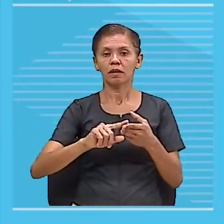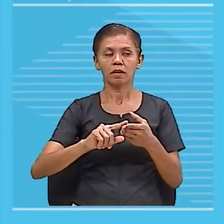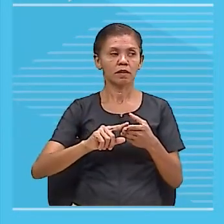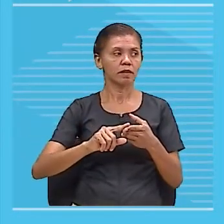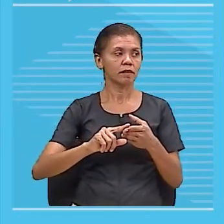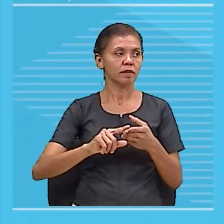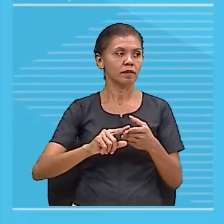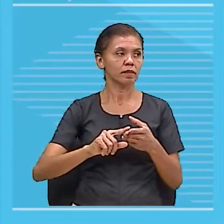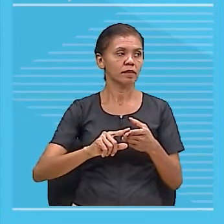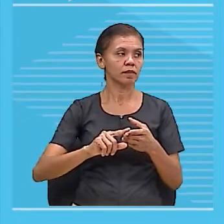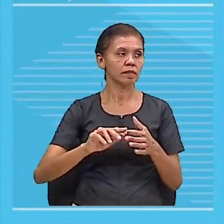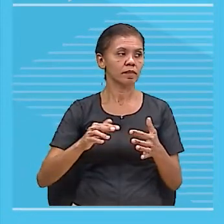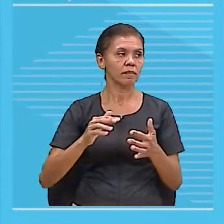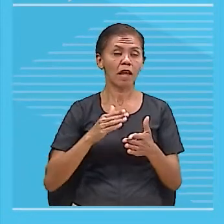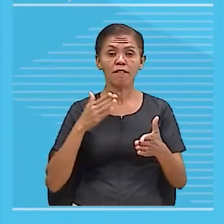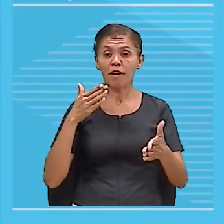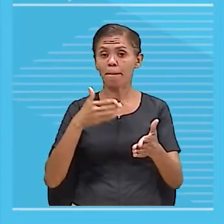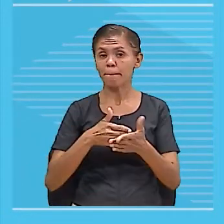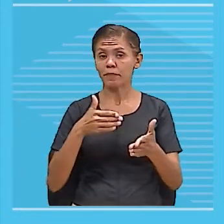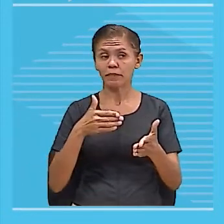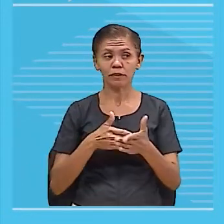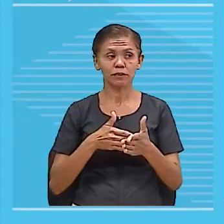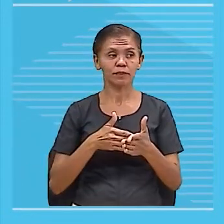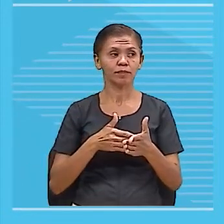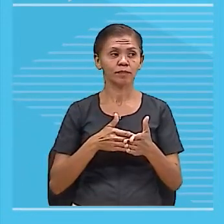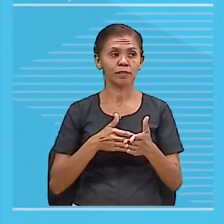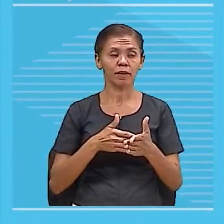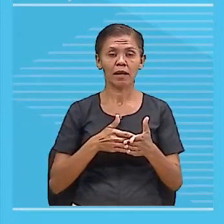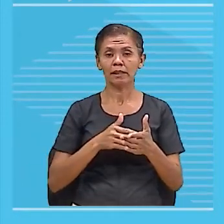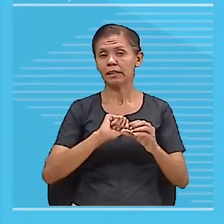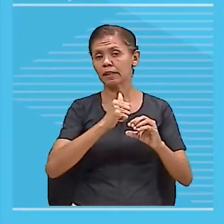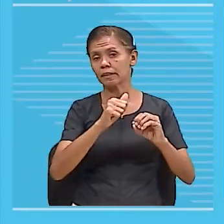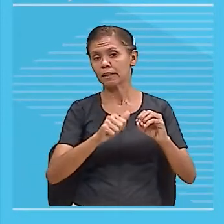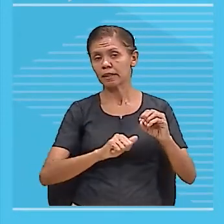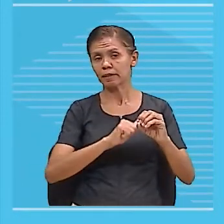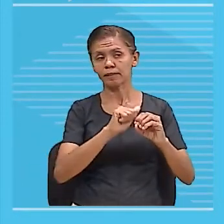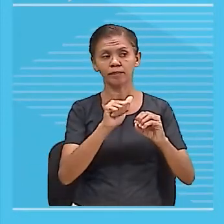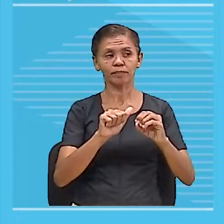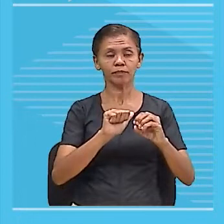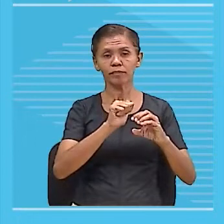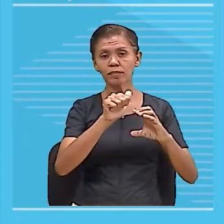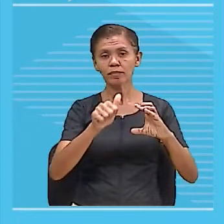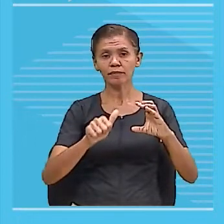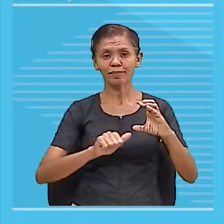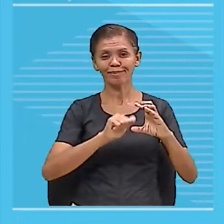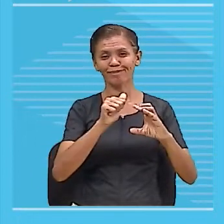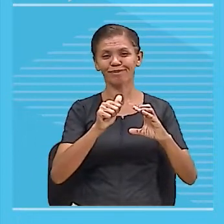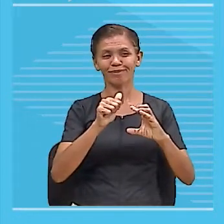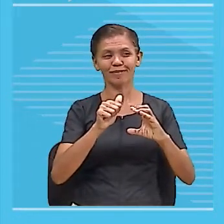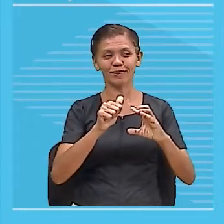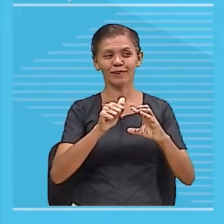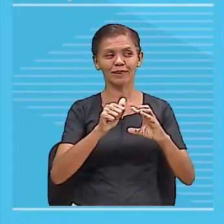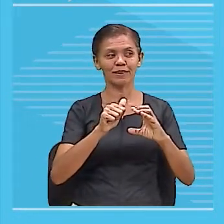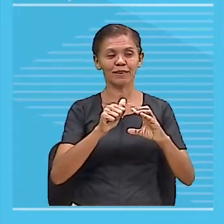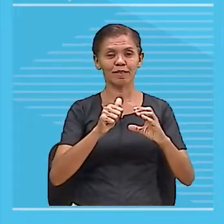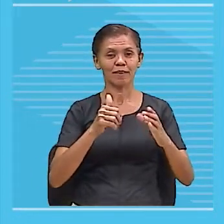O capacitor vai impedir agora que as cargas possam ser trocadas. Então